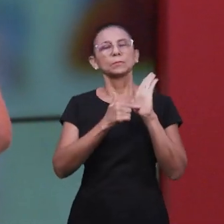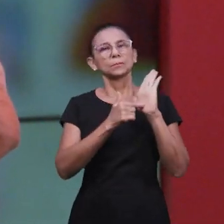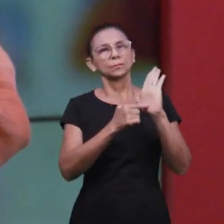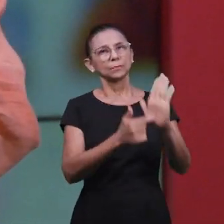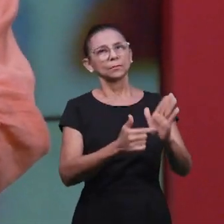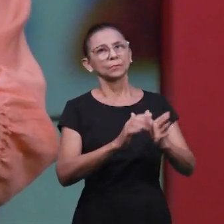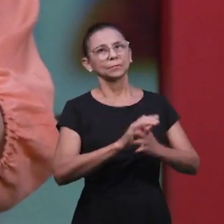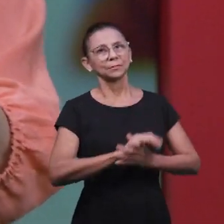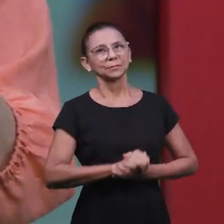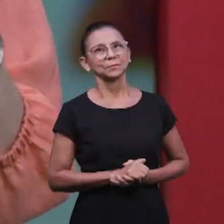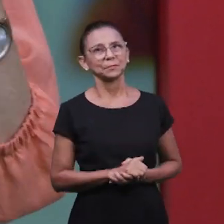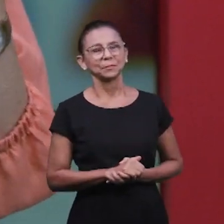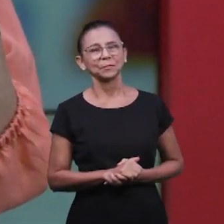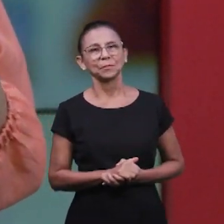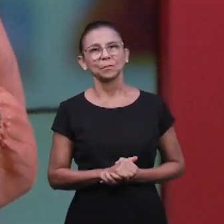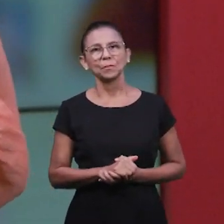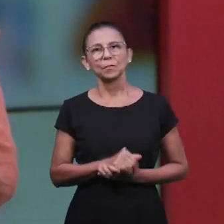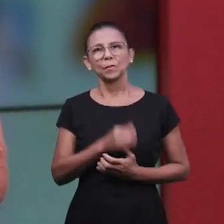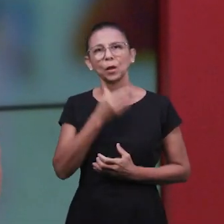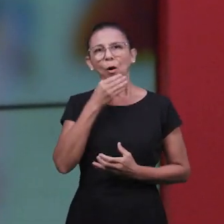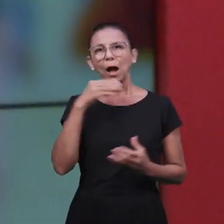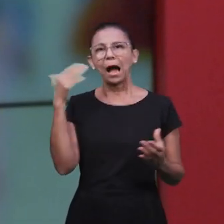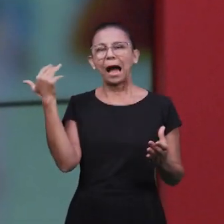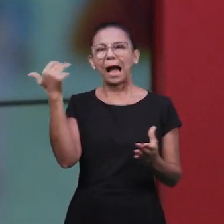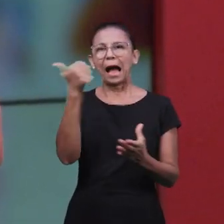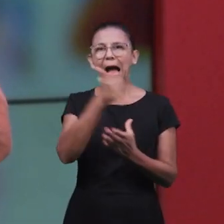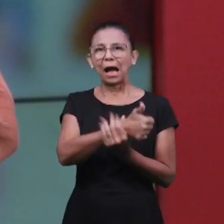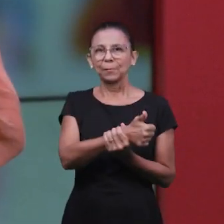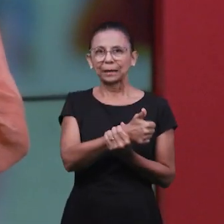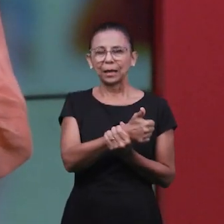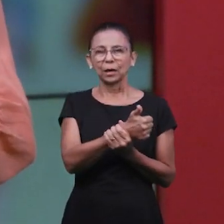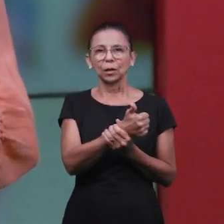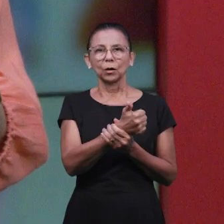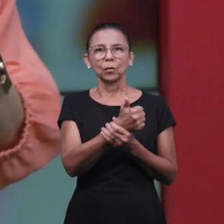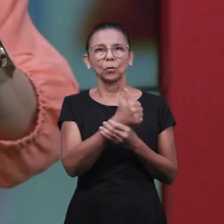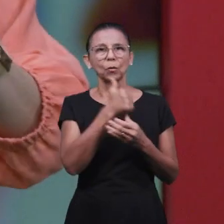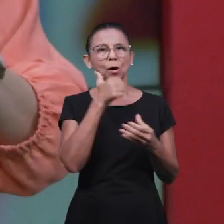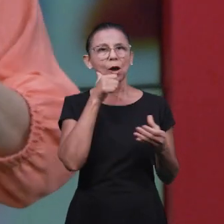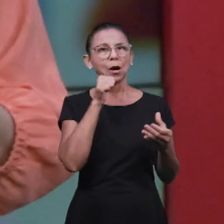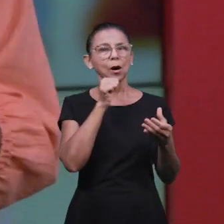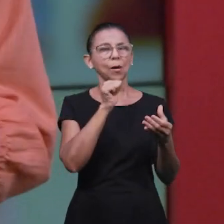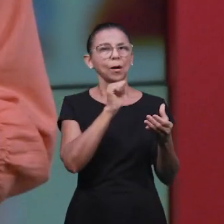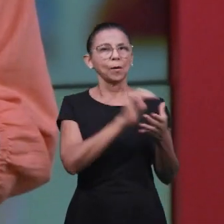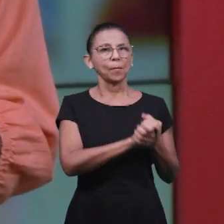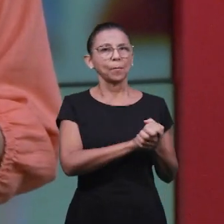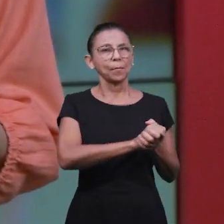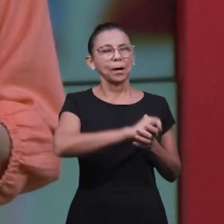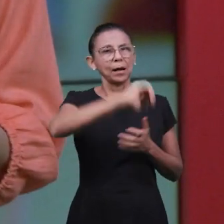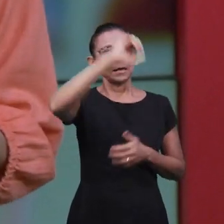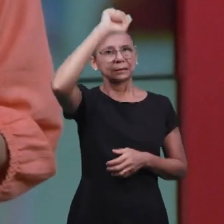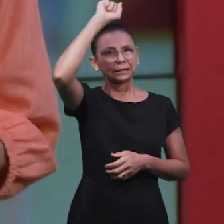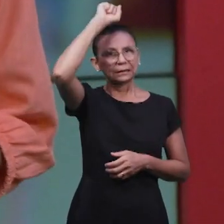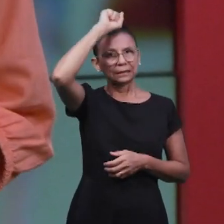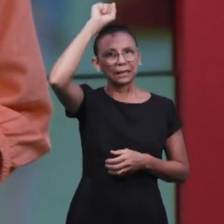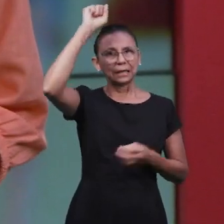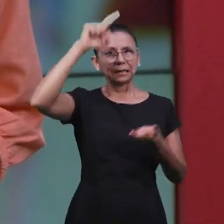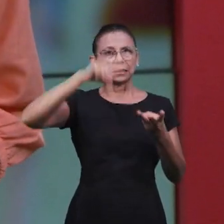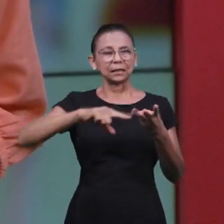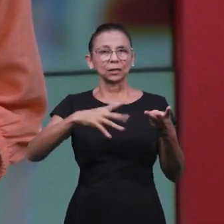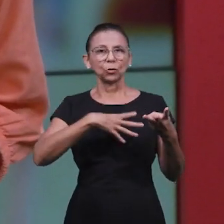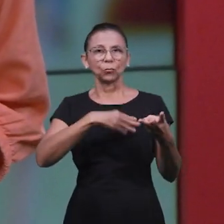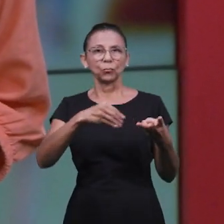de Abraão, que era casado com Sara e tinha um filho que se chamava Isaque.